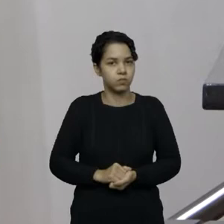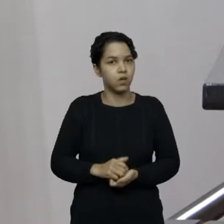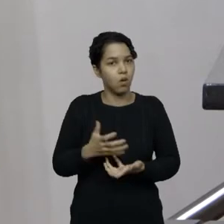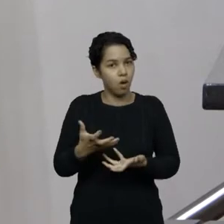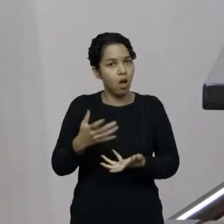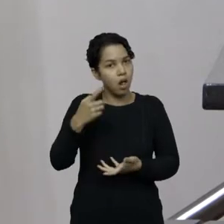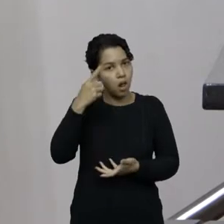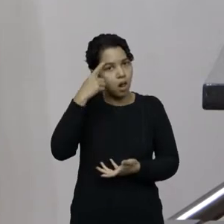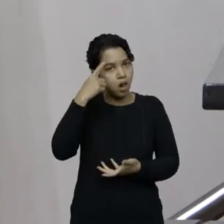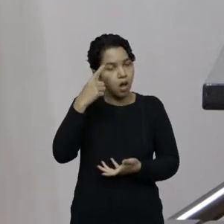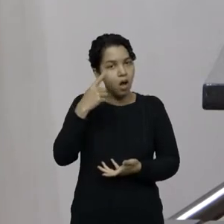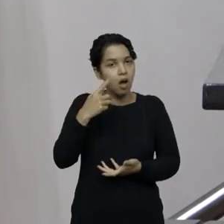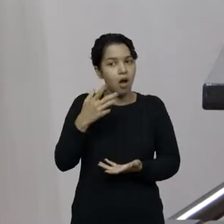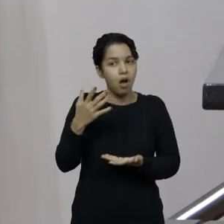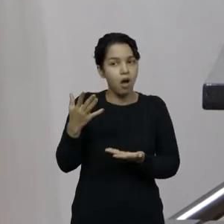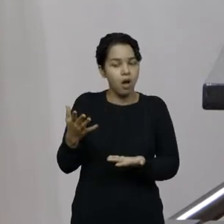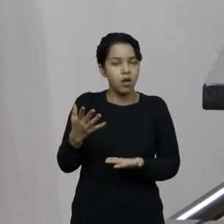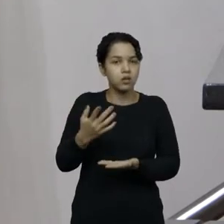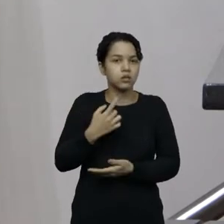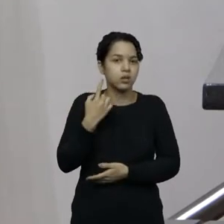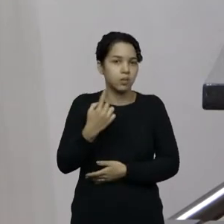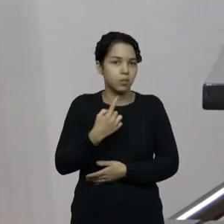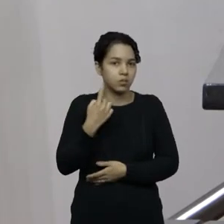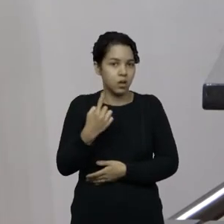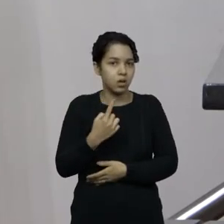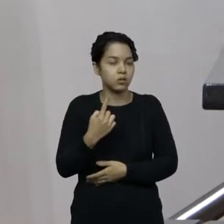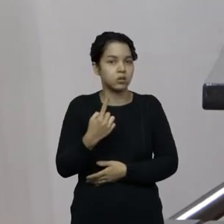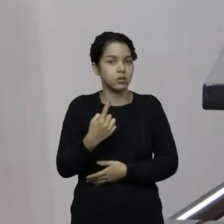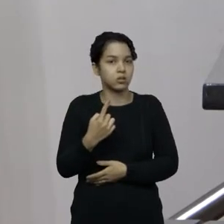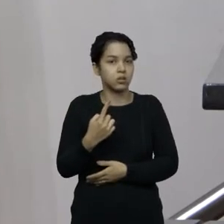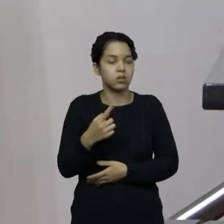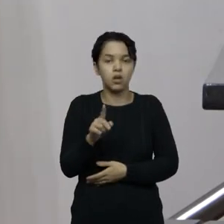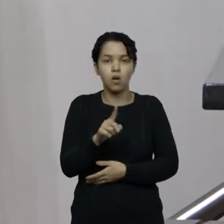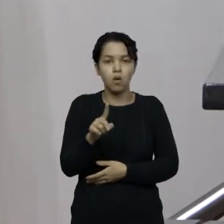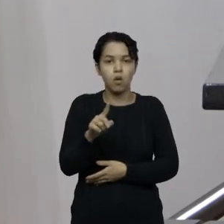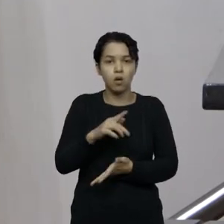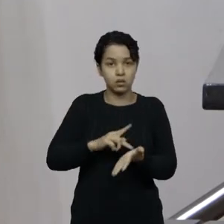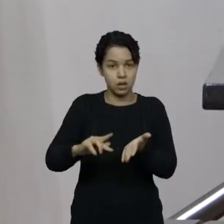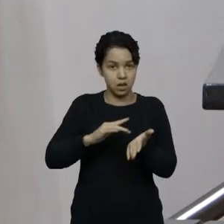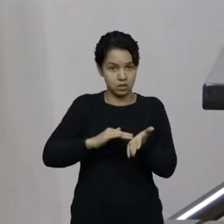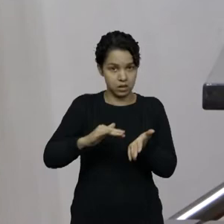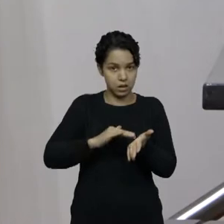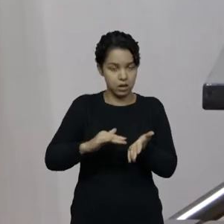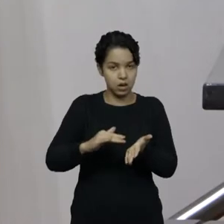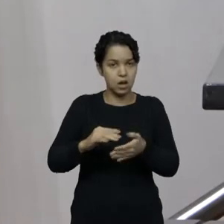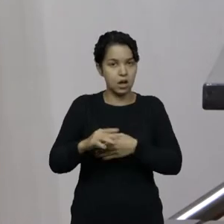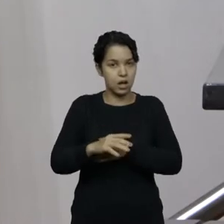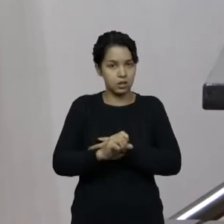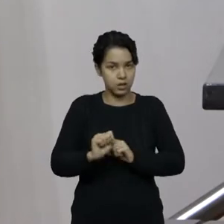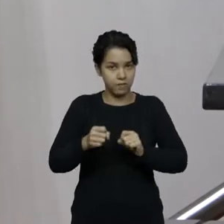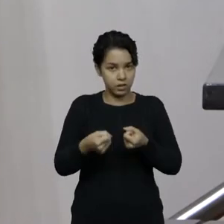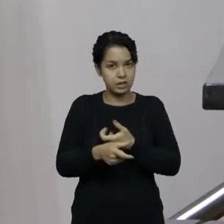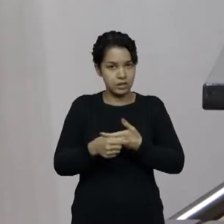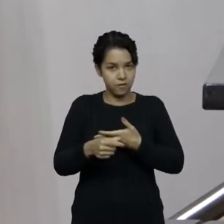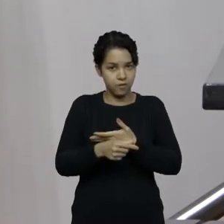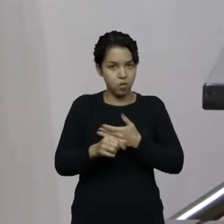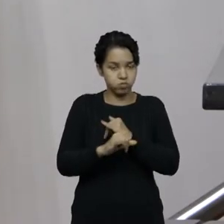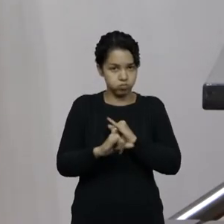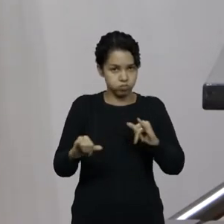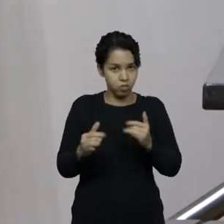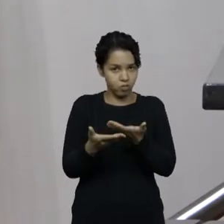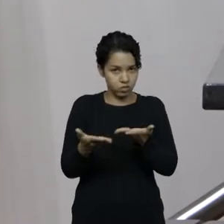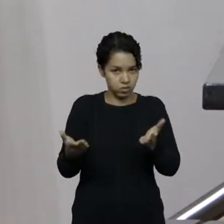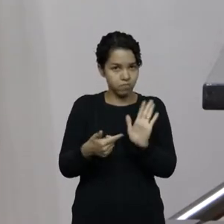a fala do pessoal da Defesa Civil que eu coloquei à disposição aqui para Recordar os nossos colegas